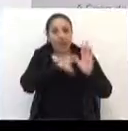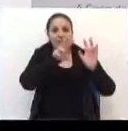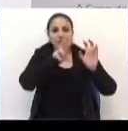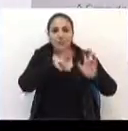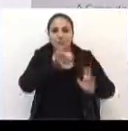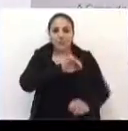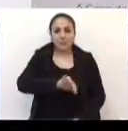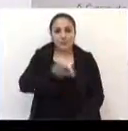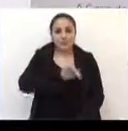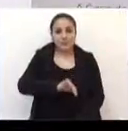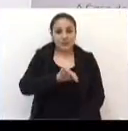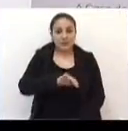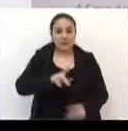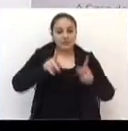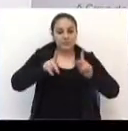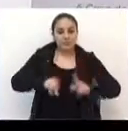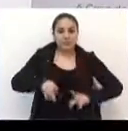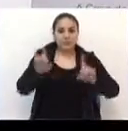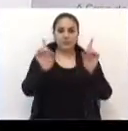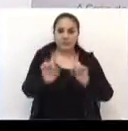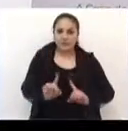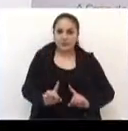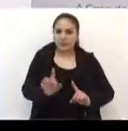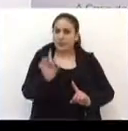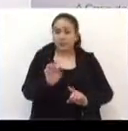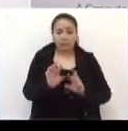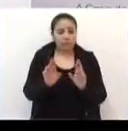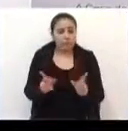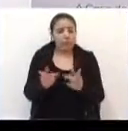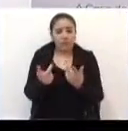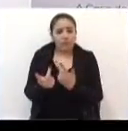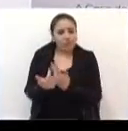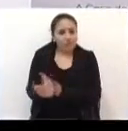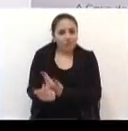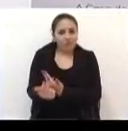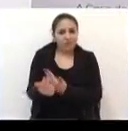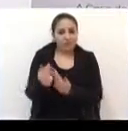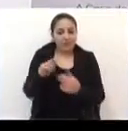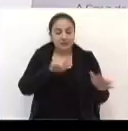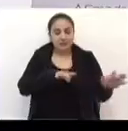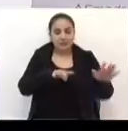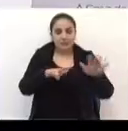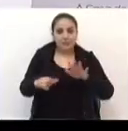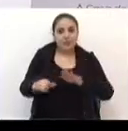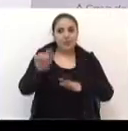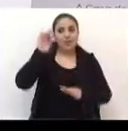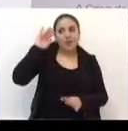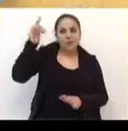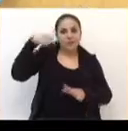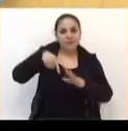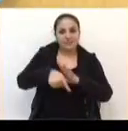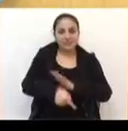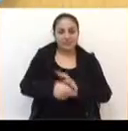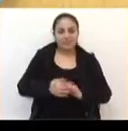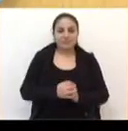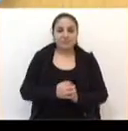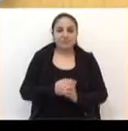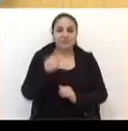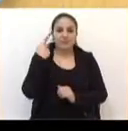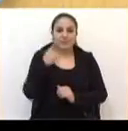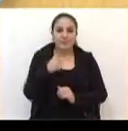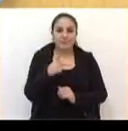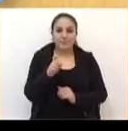importantes. A questão das pessoas com deficiência não é diferente, então essa semana é uma semana de reflexão. Pedro